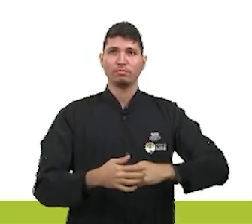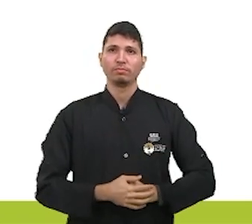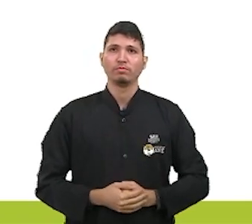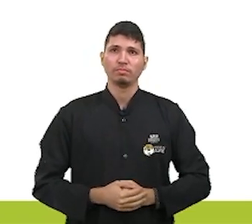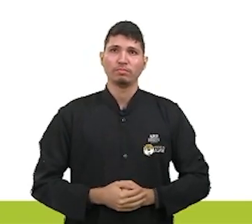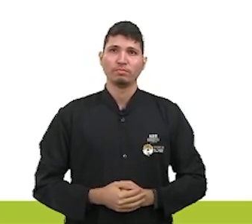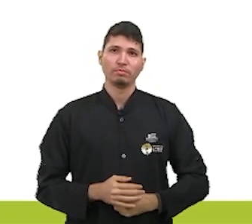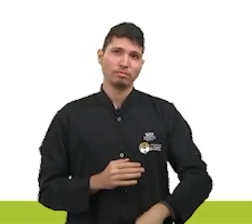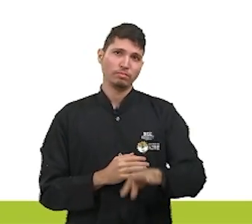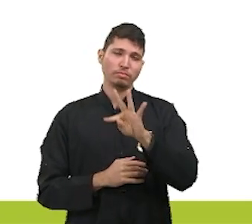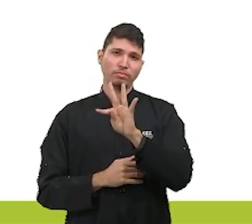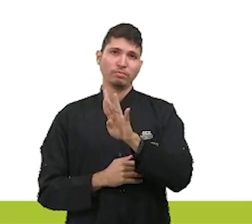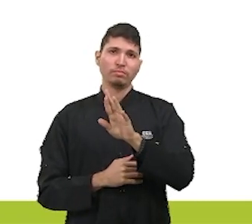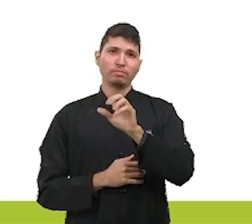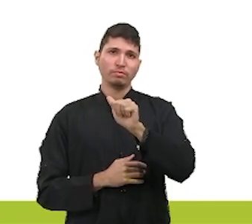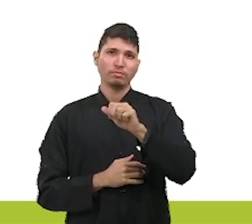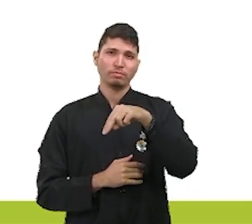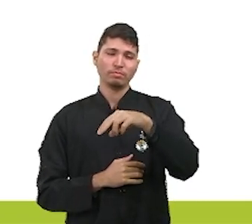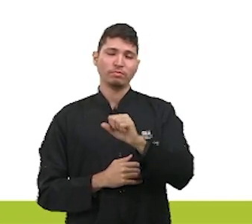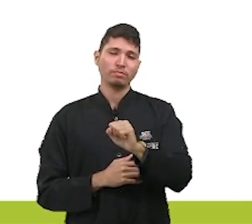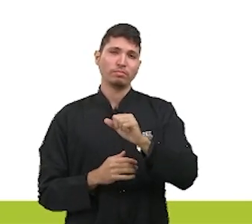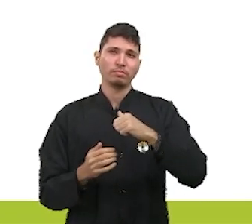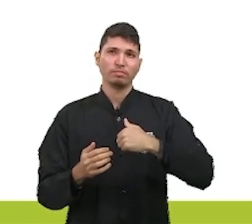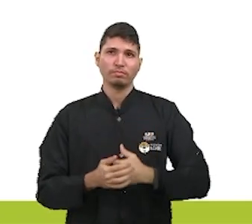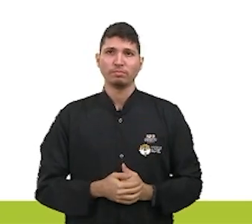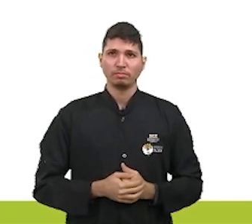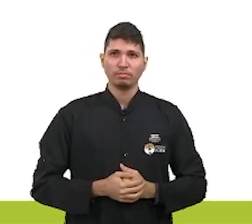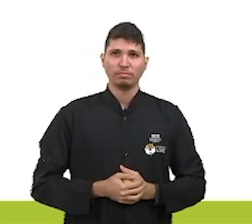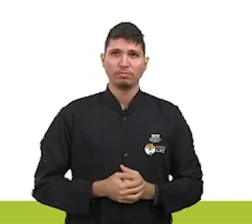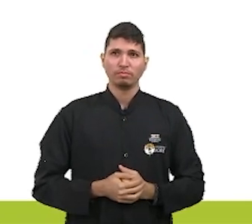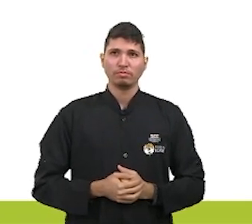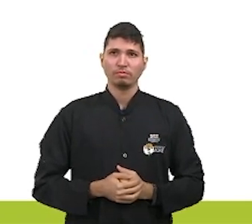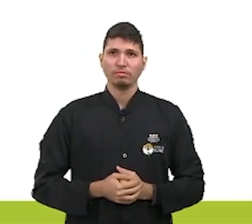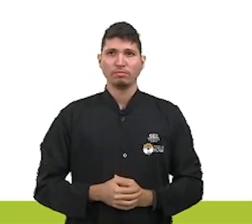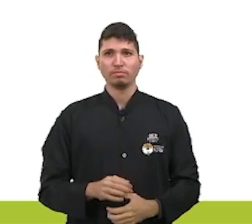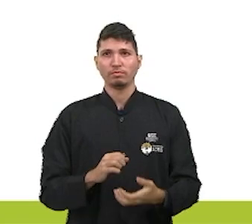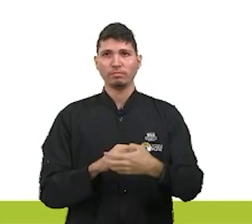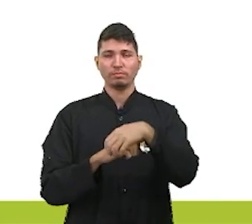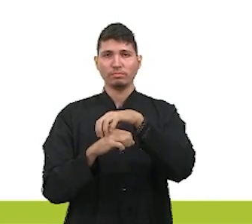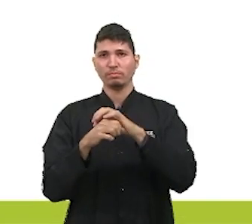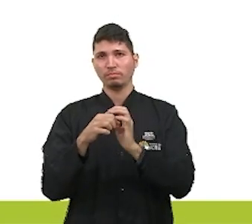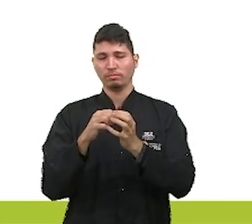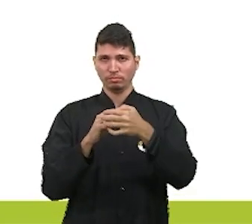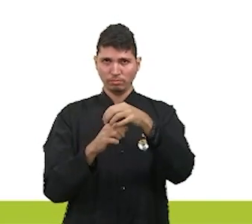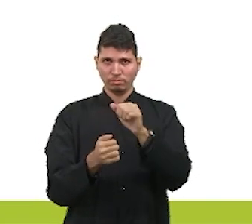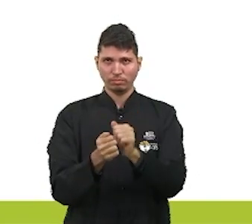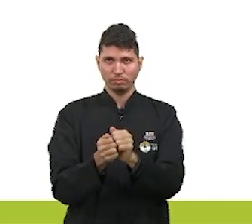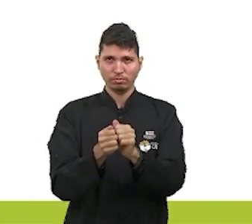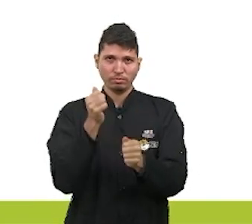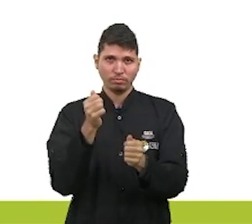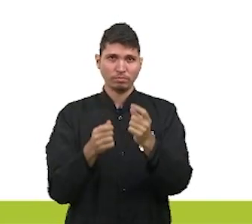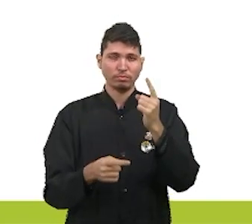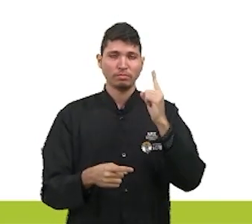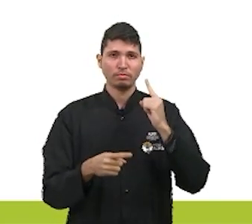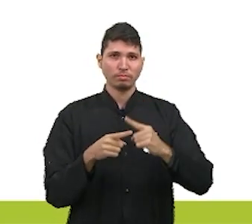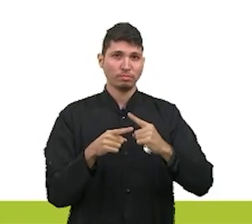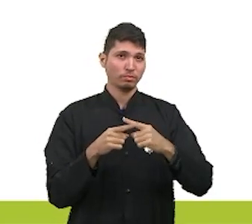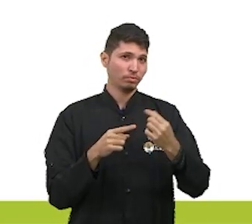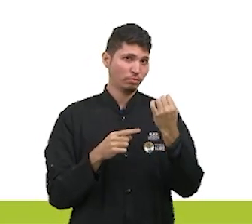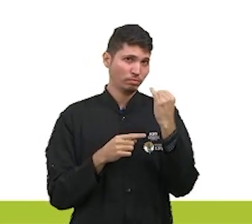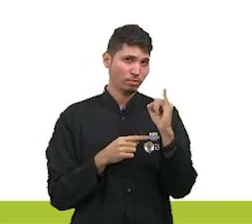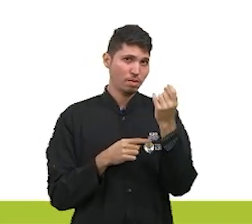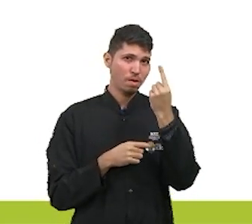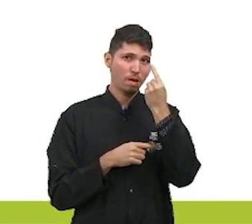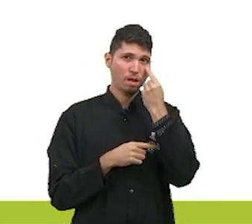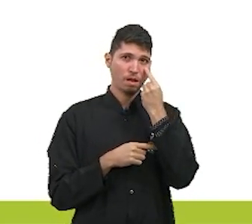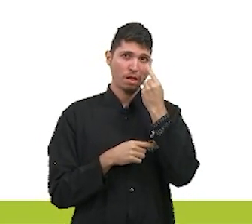a estrutura trans, ela vai ser considerada apolar, porque se você analisar aqui